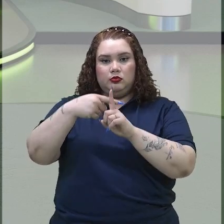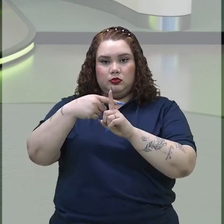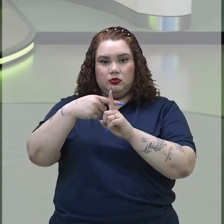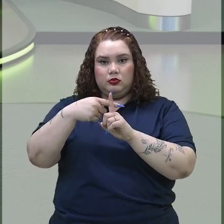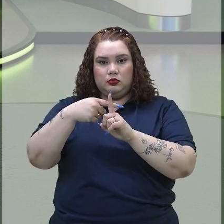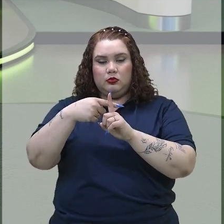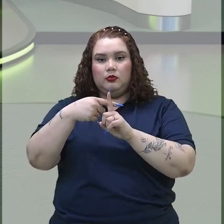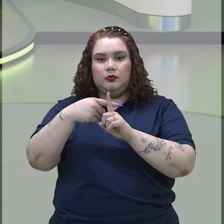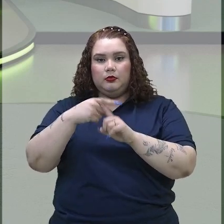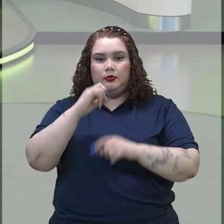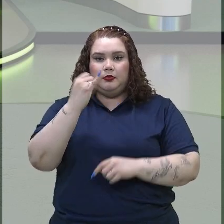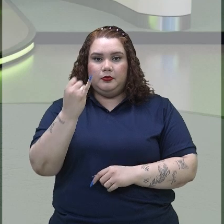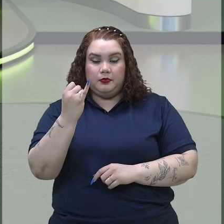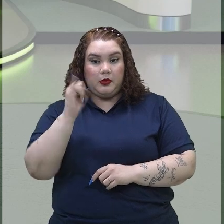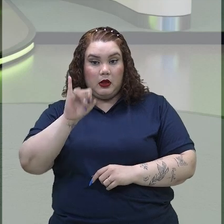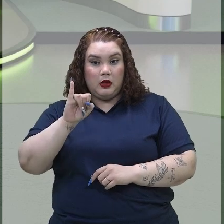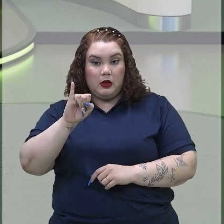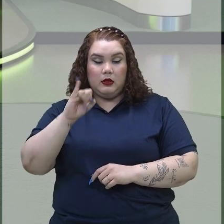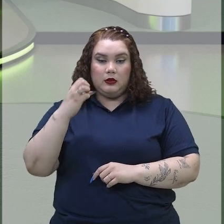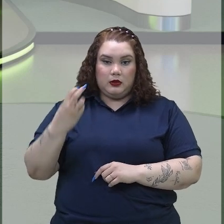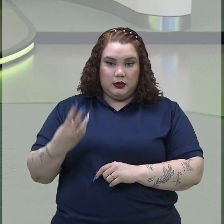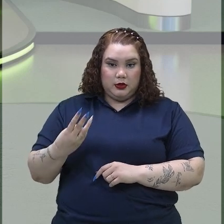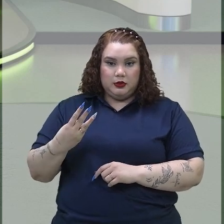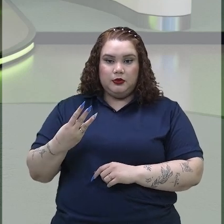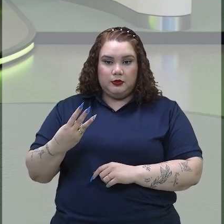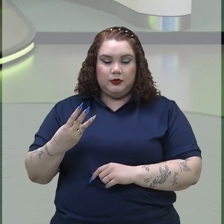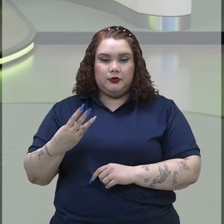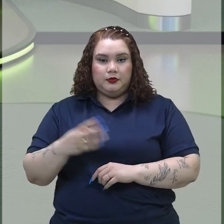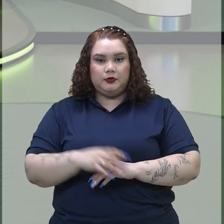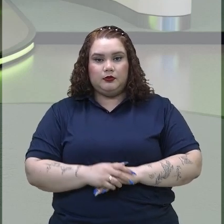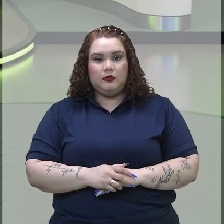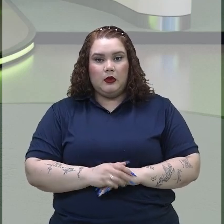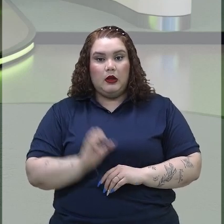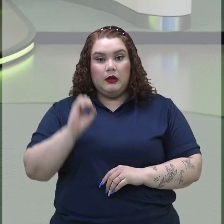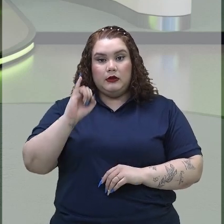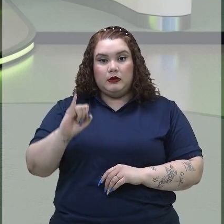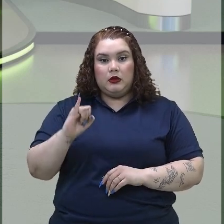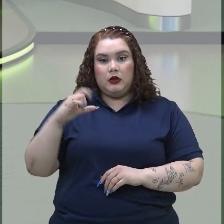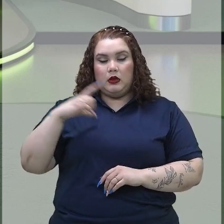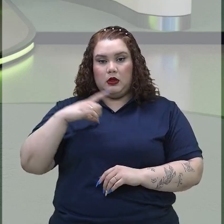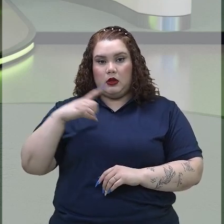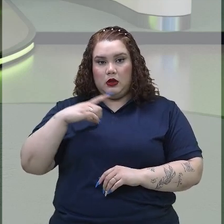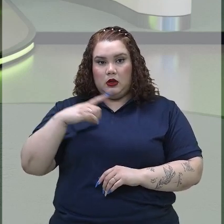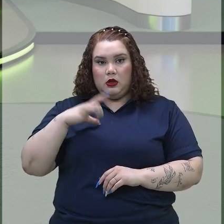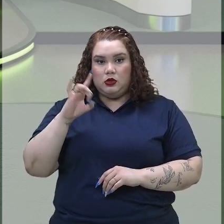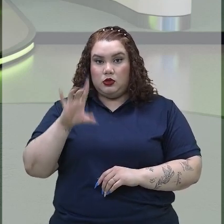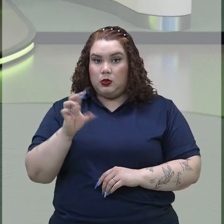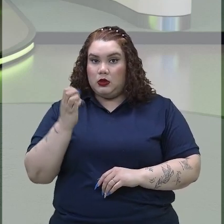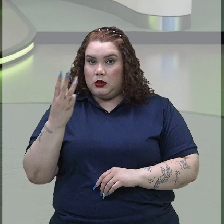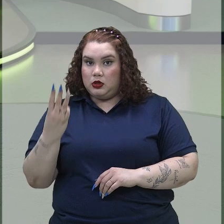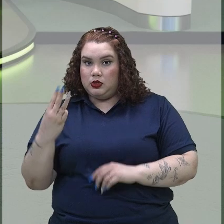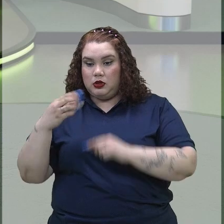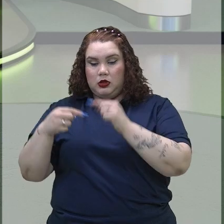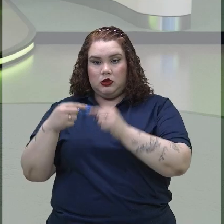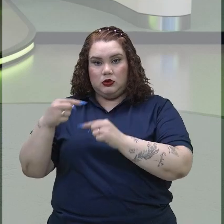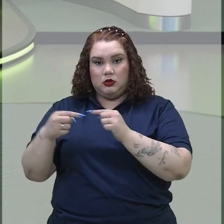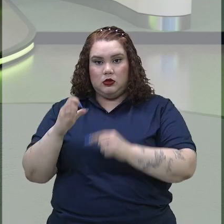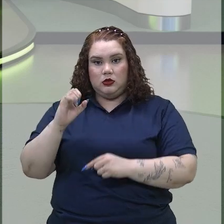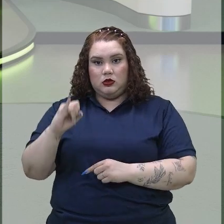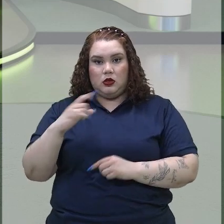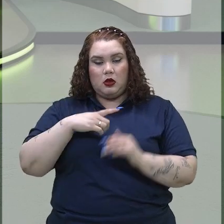mais I3. Isso se eu tiver apenas 3 resistores, né? Se eu tiver